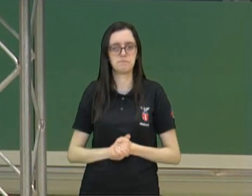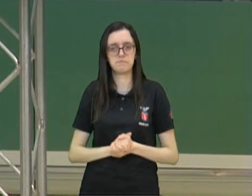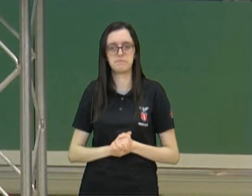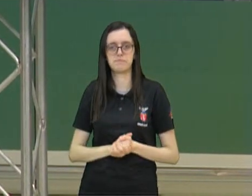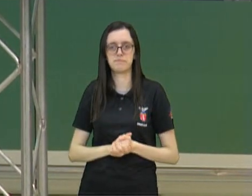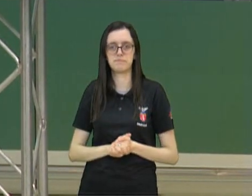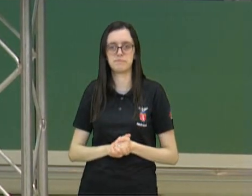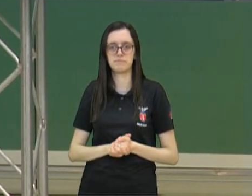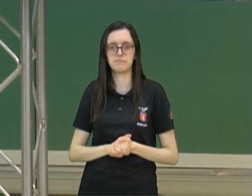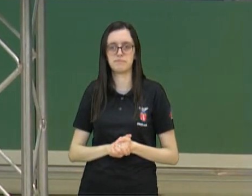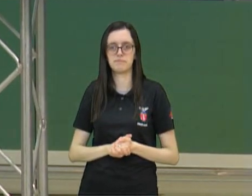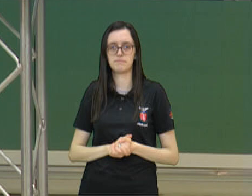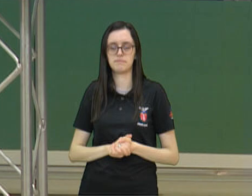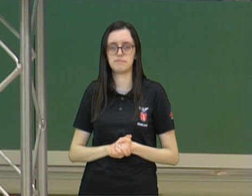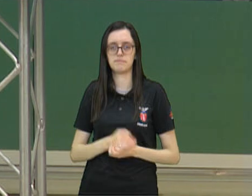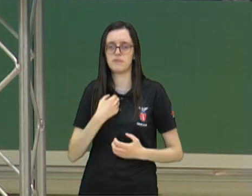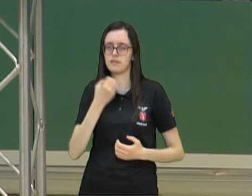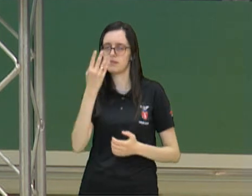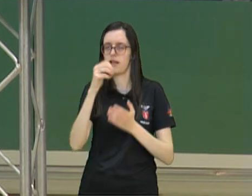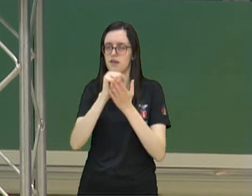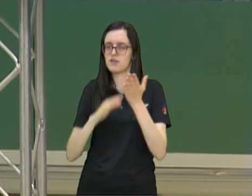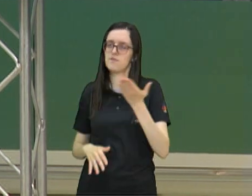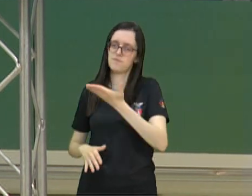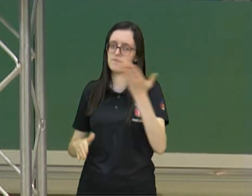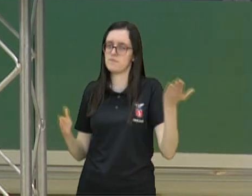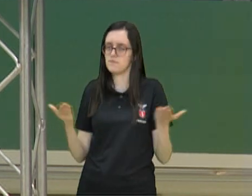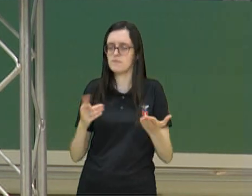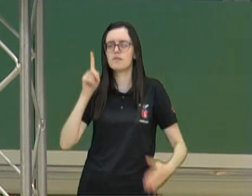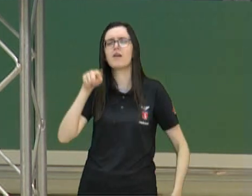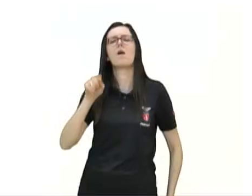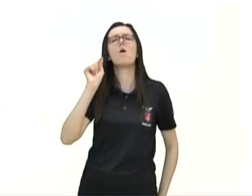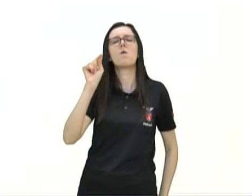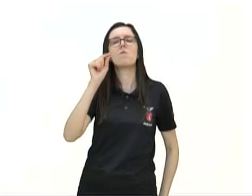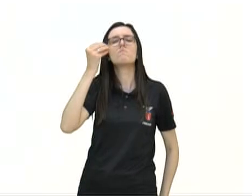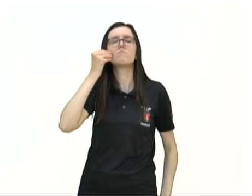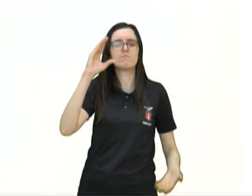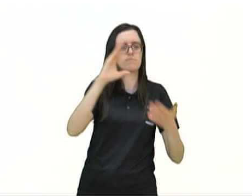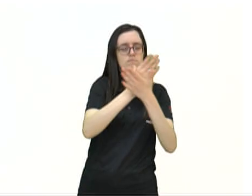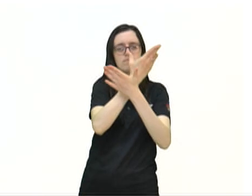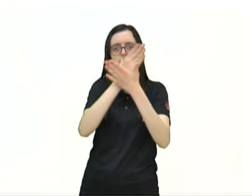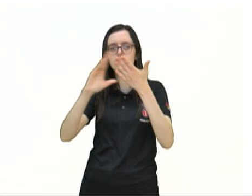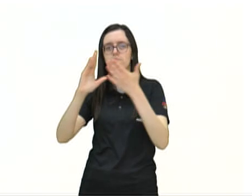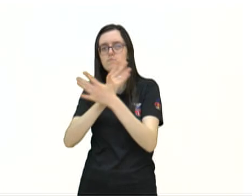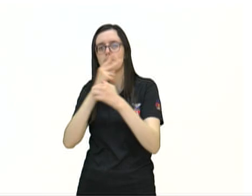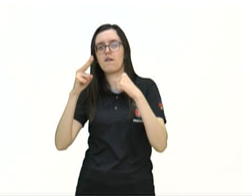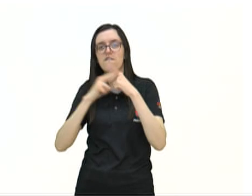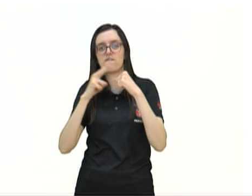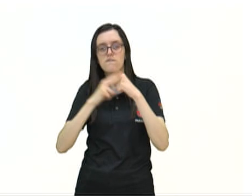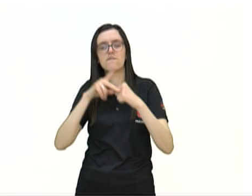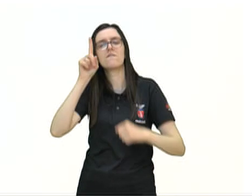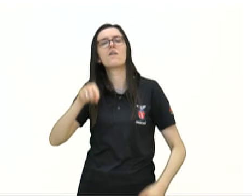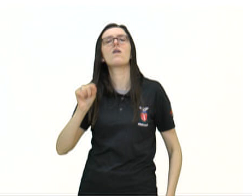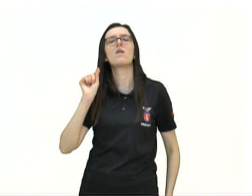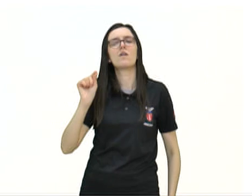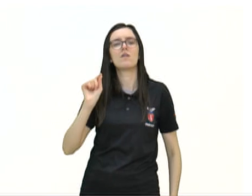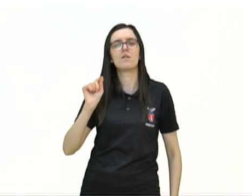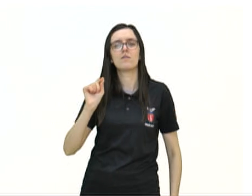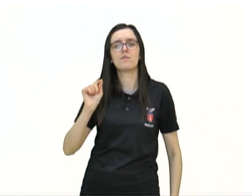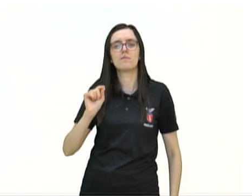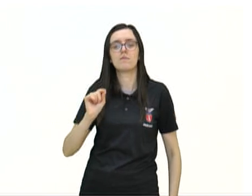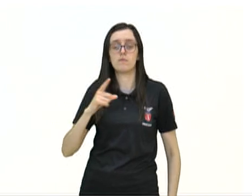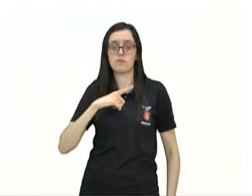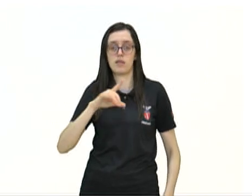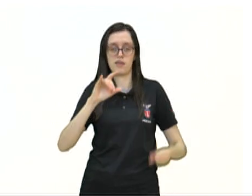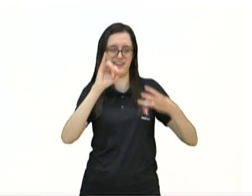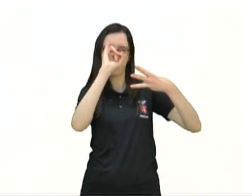verbais. Vou dar uma atividade para vocês que é classificar os verbos destacados em